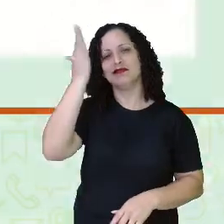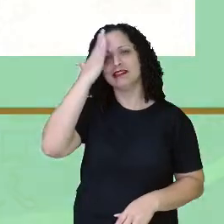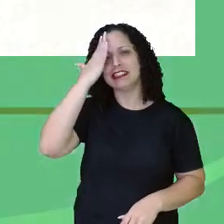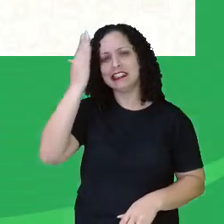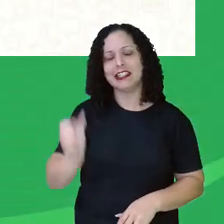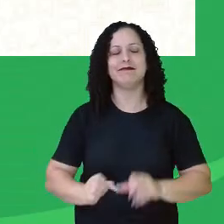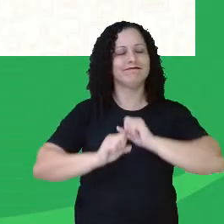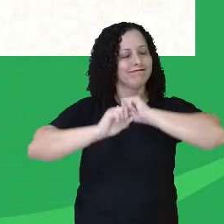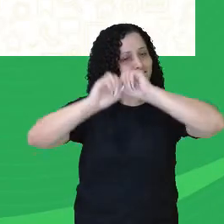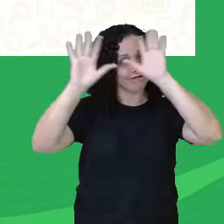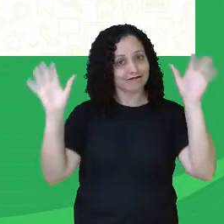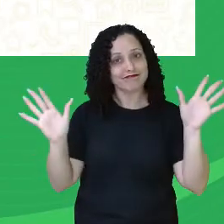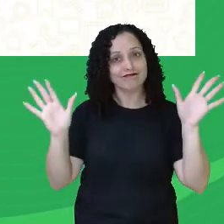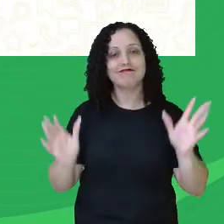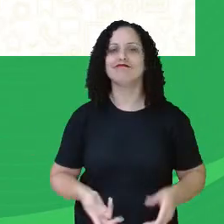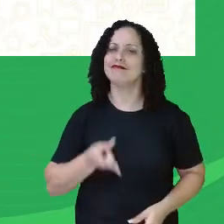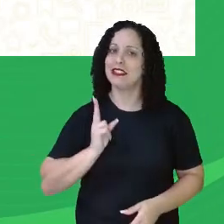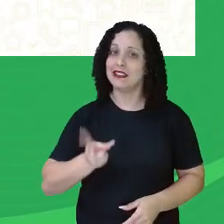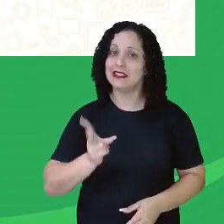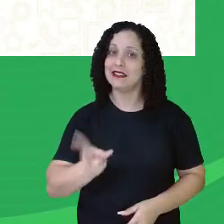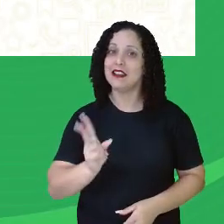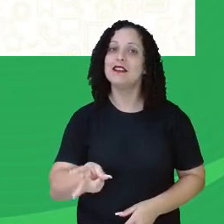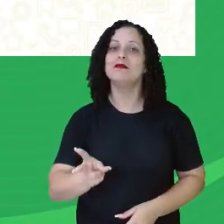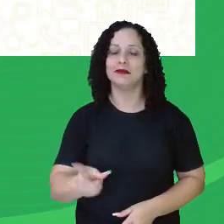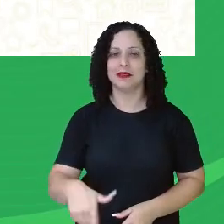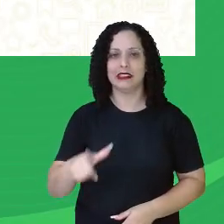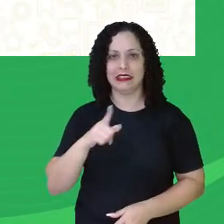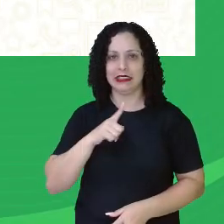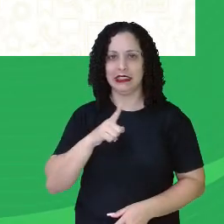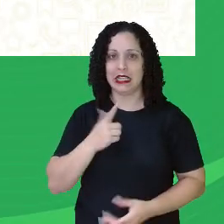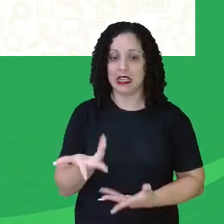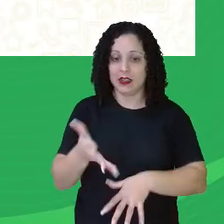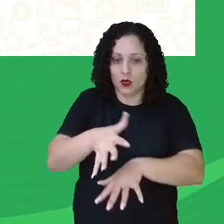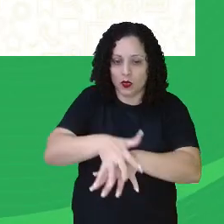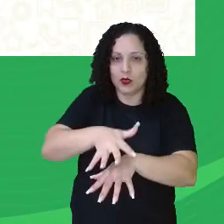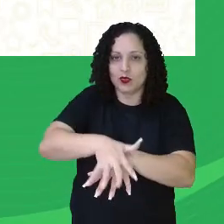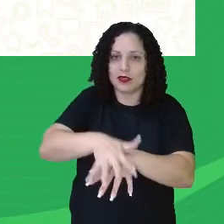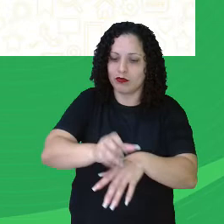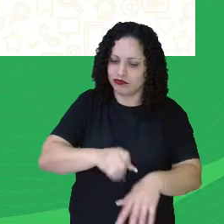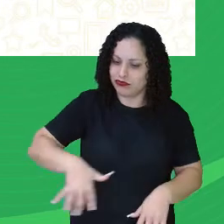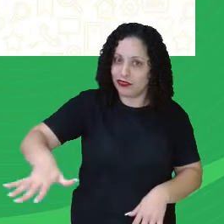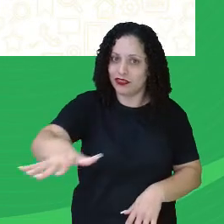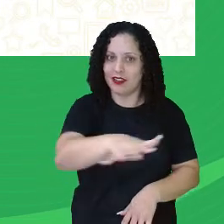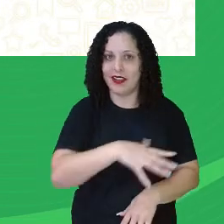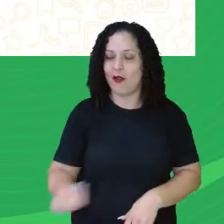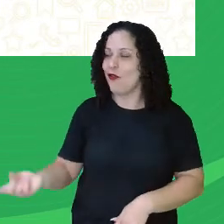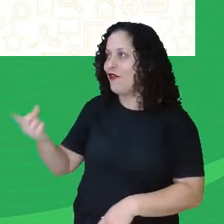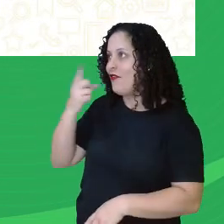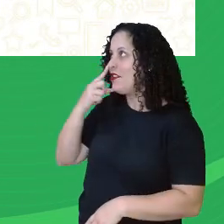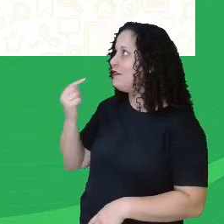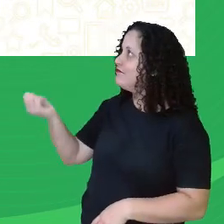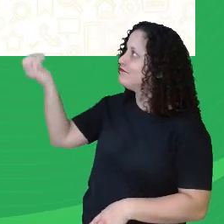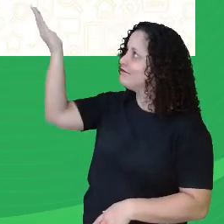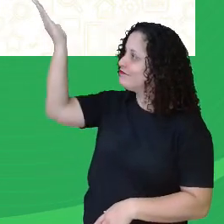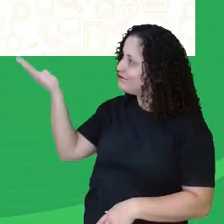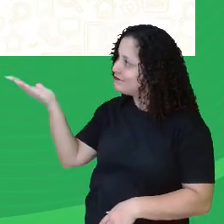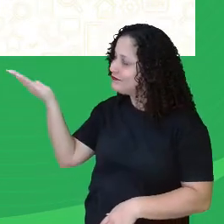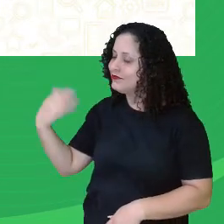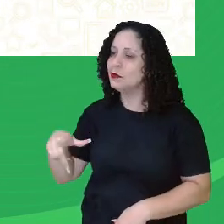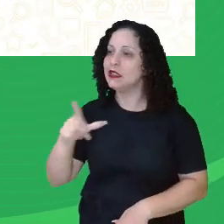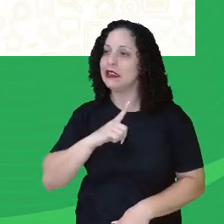prática ele faça de fato, não é, a inclusão acontecer. Aqui a gente percebe